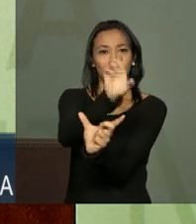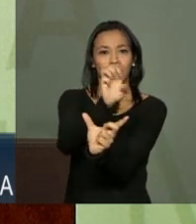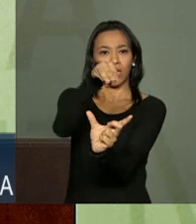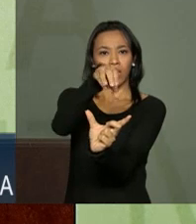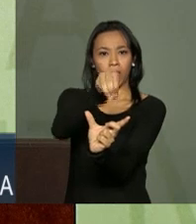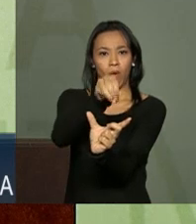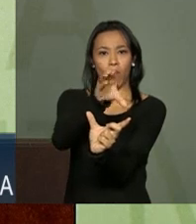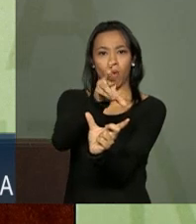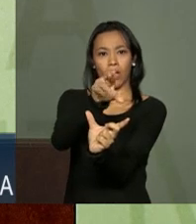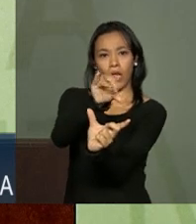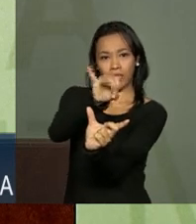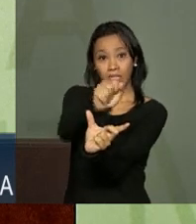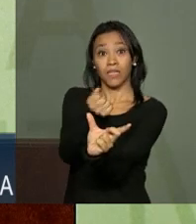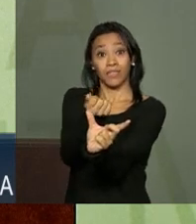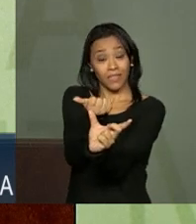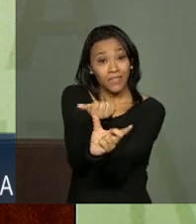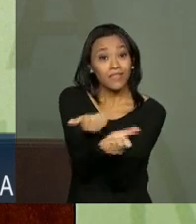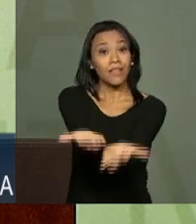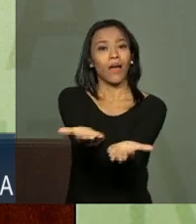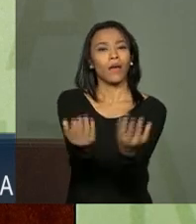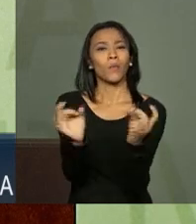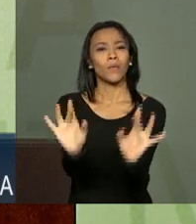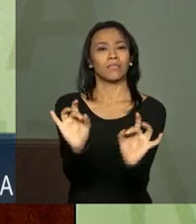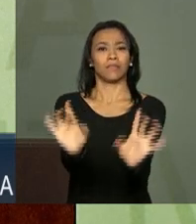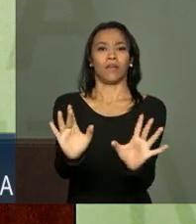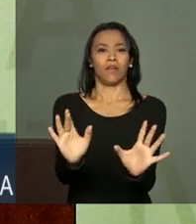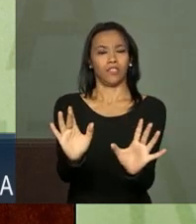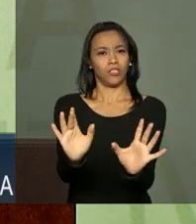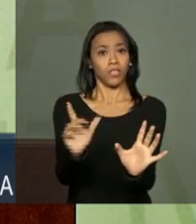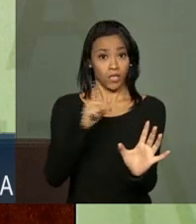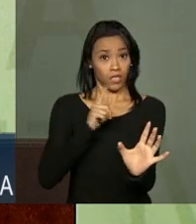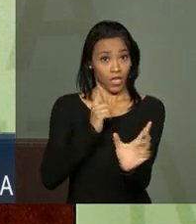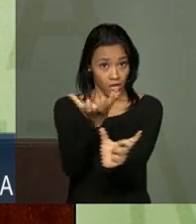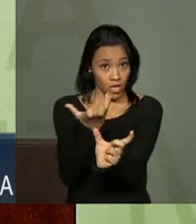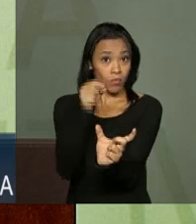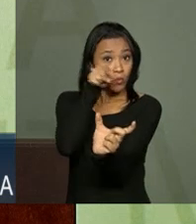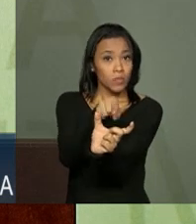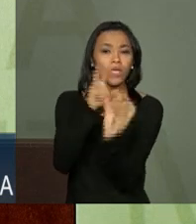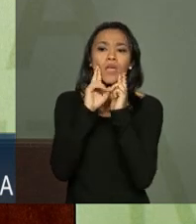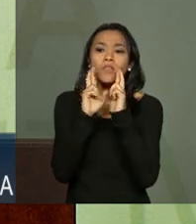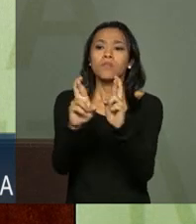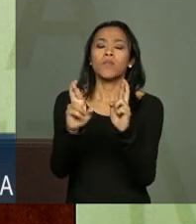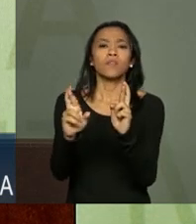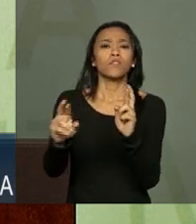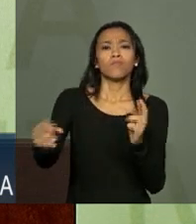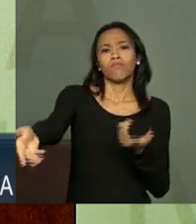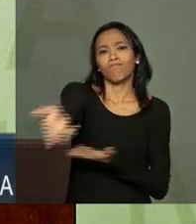ela. Nós queremos uma democracia que respeite todas as